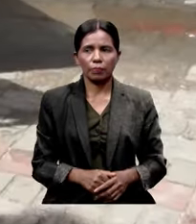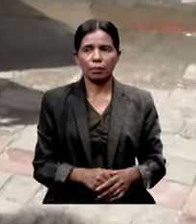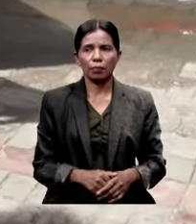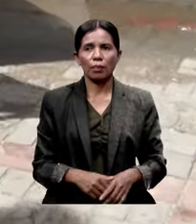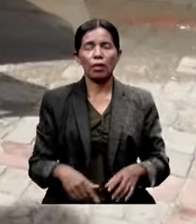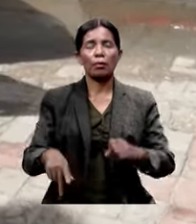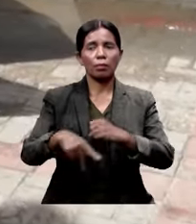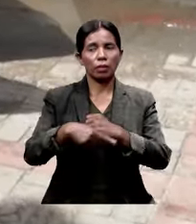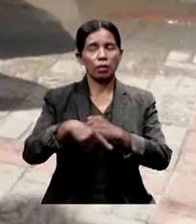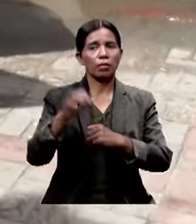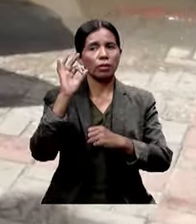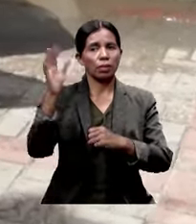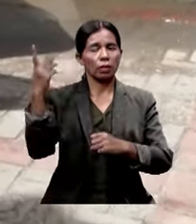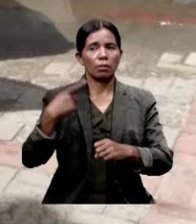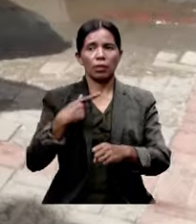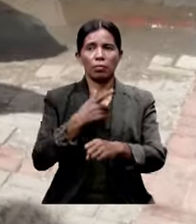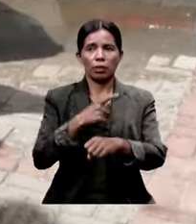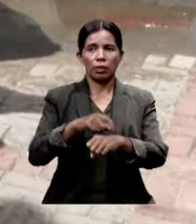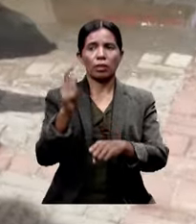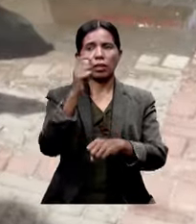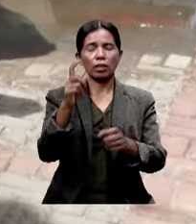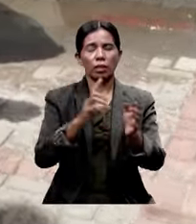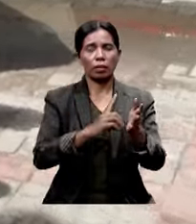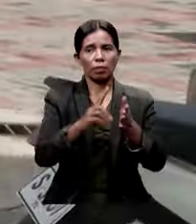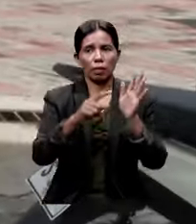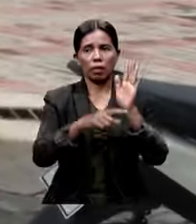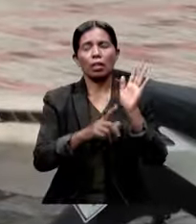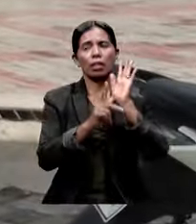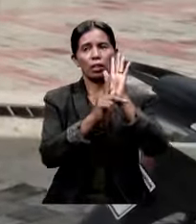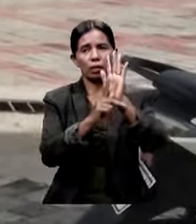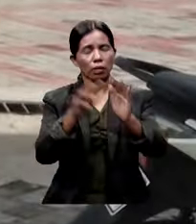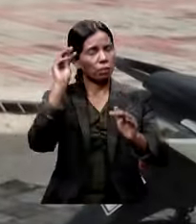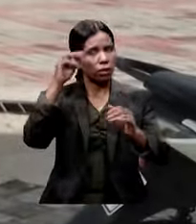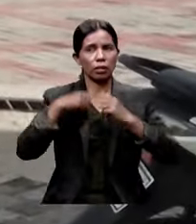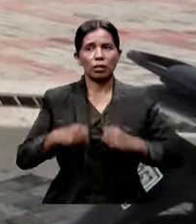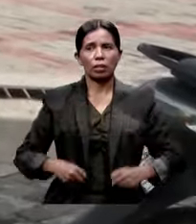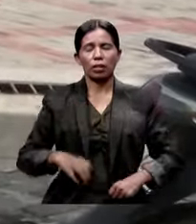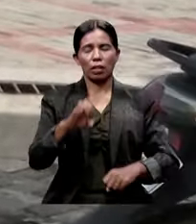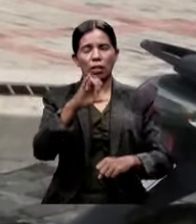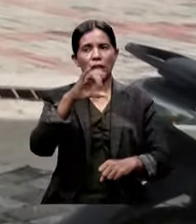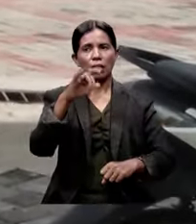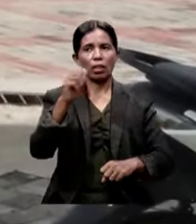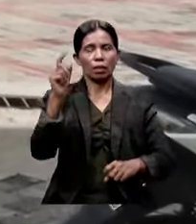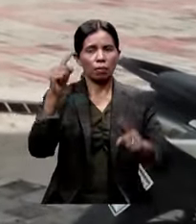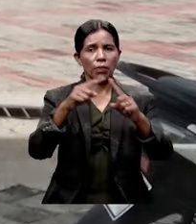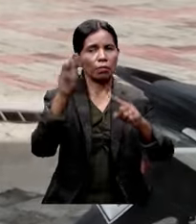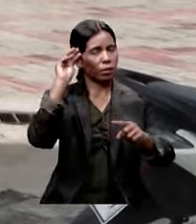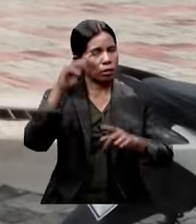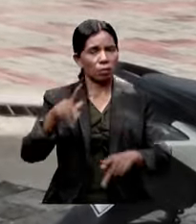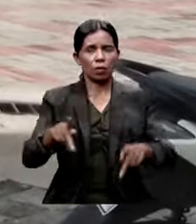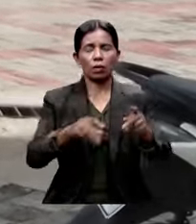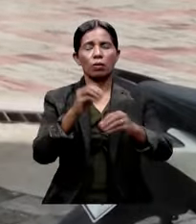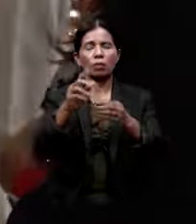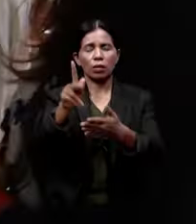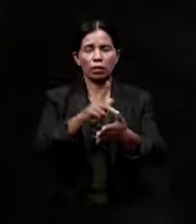Bancara fratelli em parlamento nacional a terça semana ne que se una ministra saúde Elia dos Reis Amaral ba ministério público con ba crime